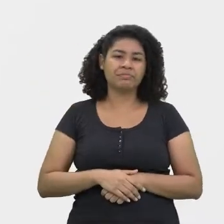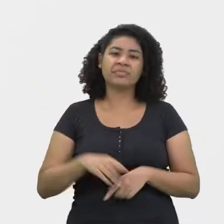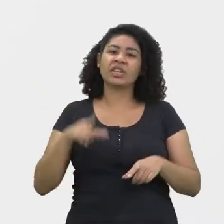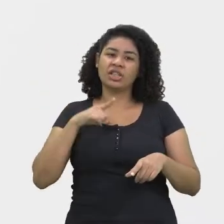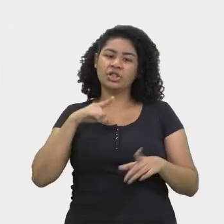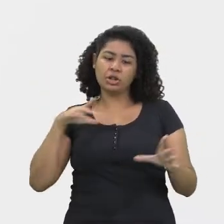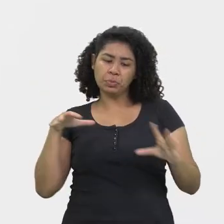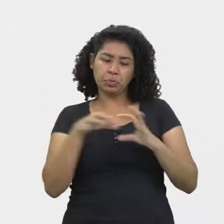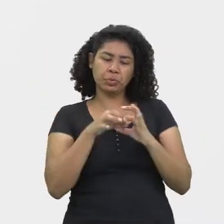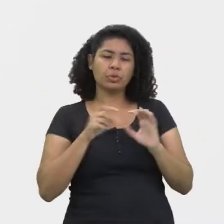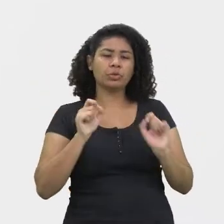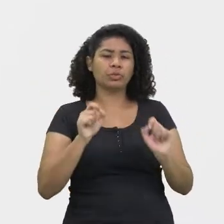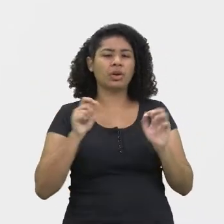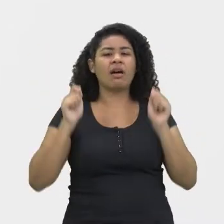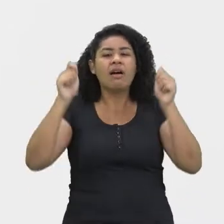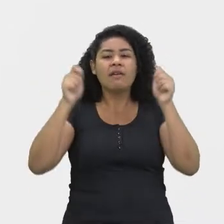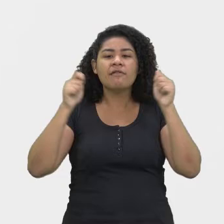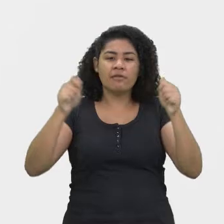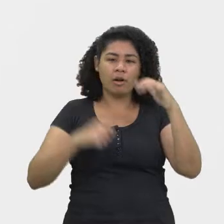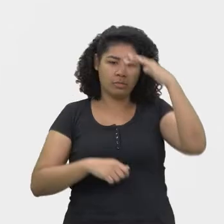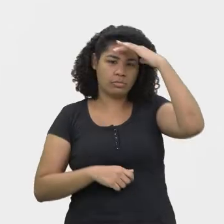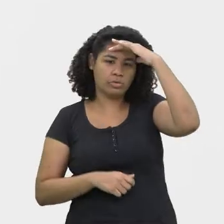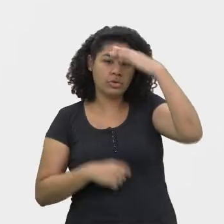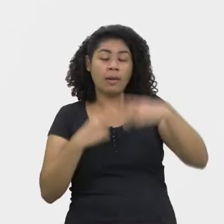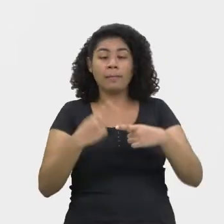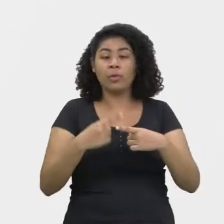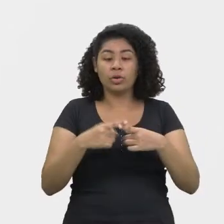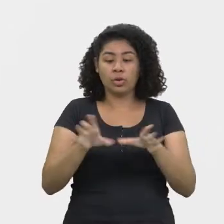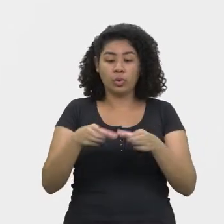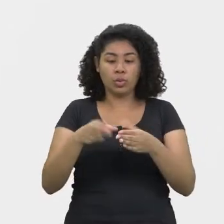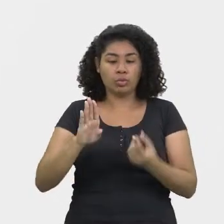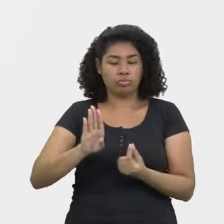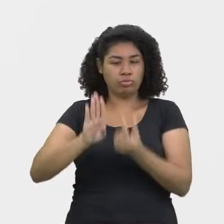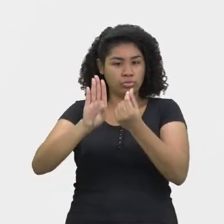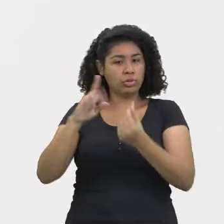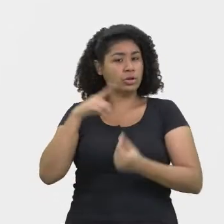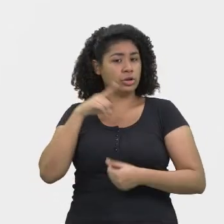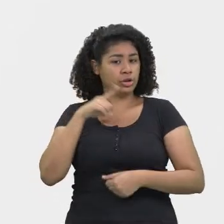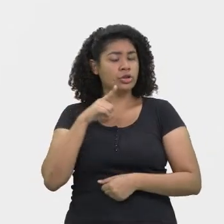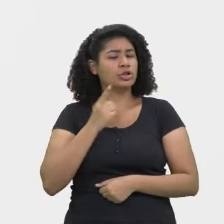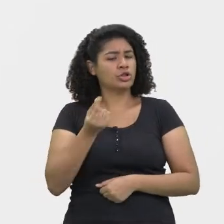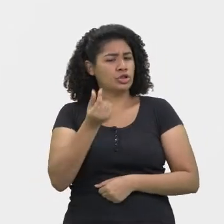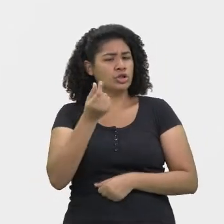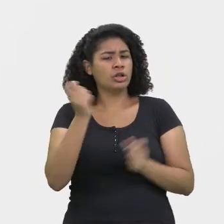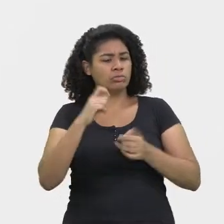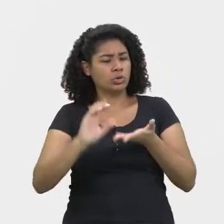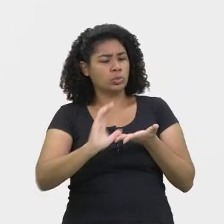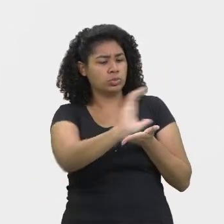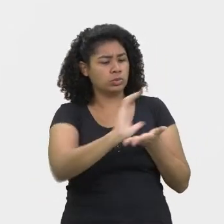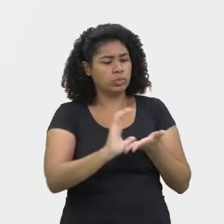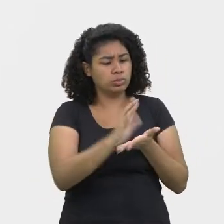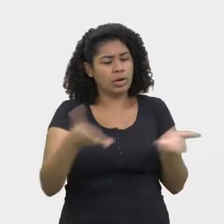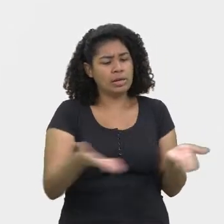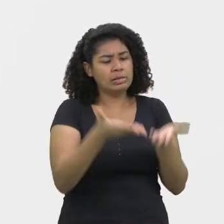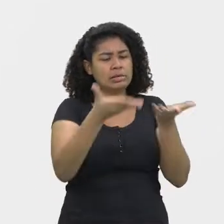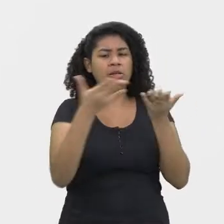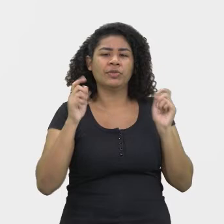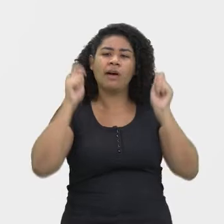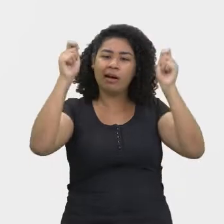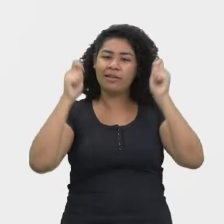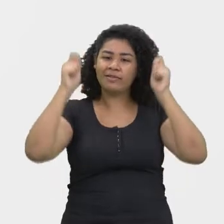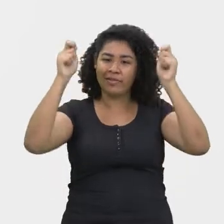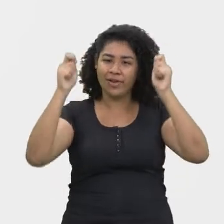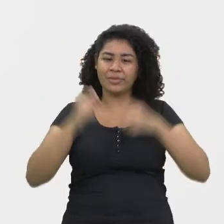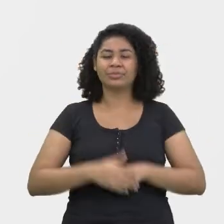dinheiro para financiar tudo, e também estarão ligados de maneira muito forte ao desenvolvimento das